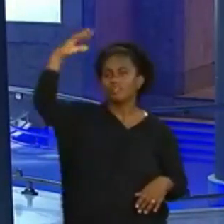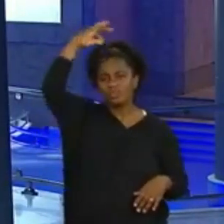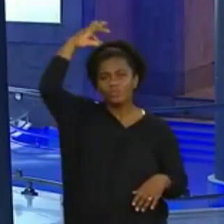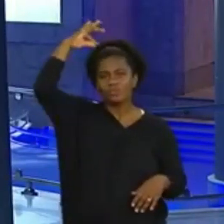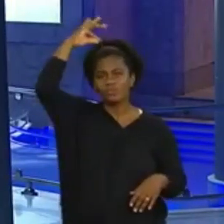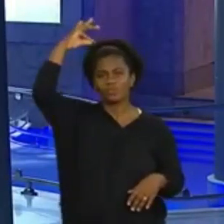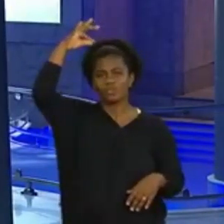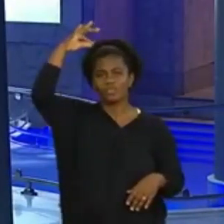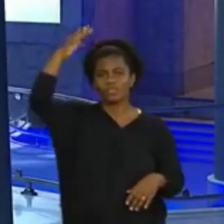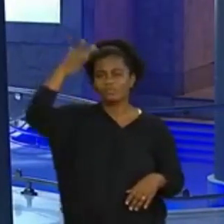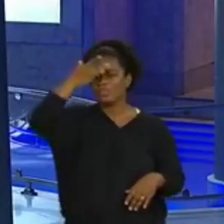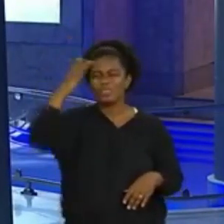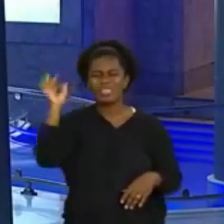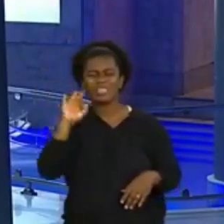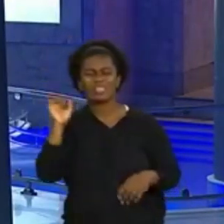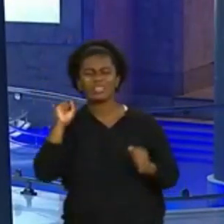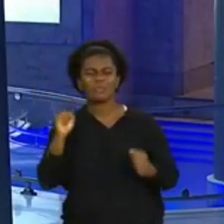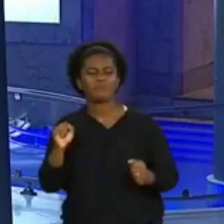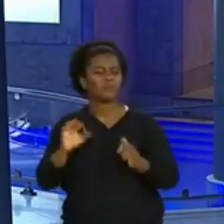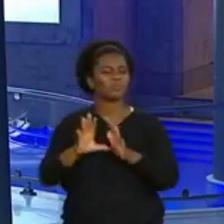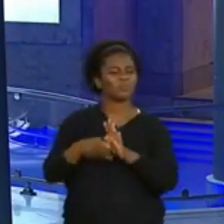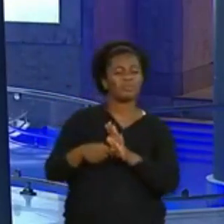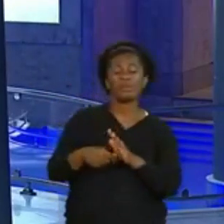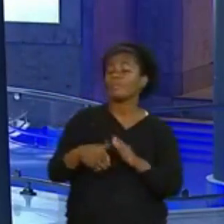É a maior vitória que eu poderia ter.